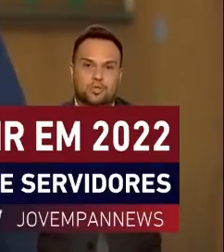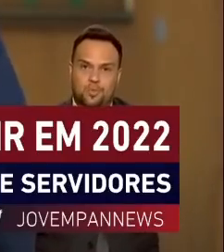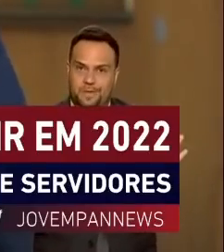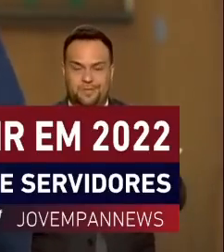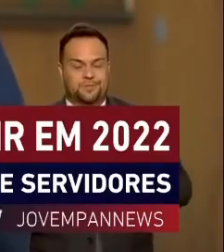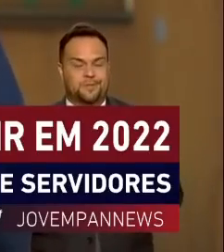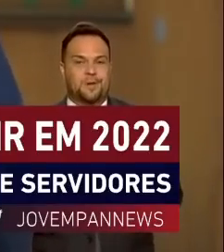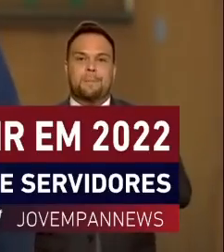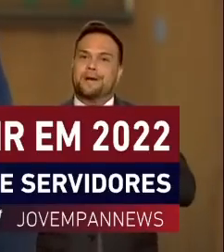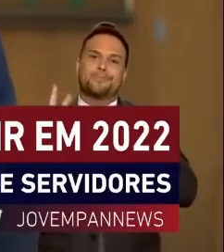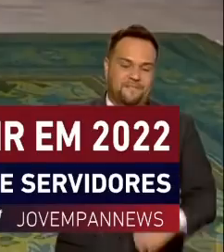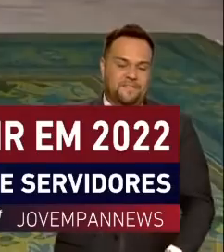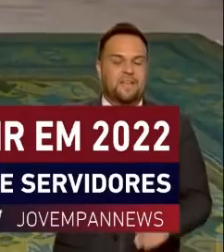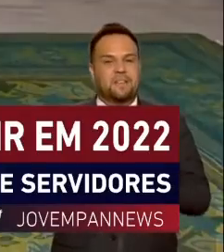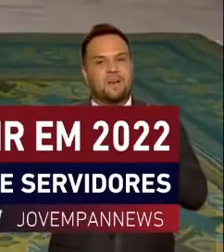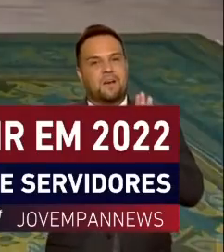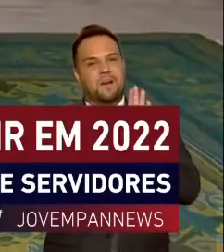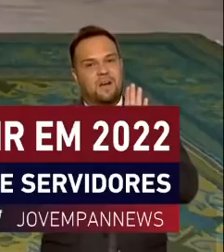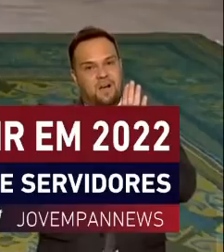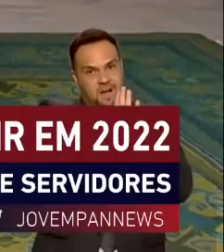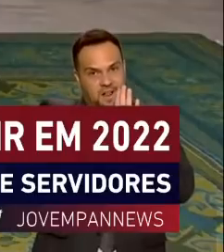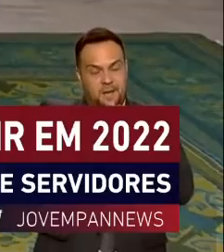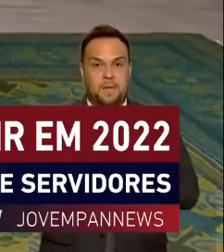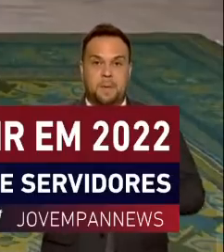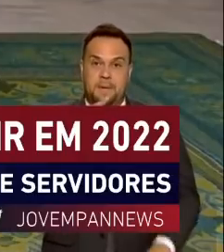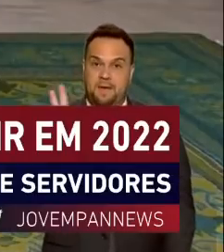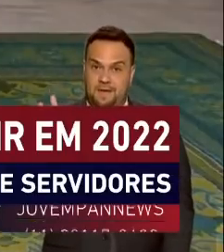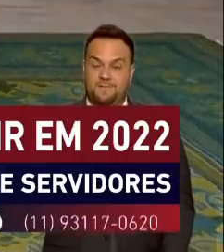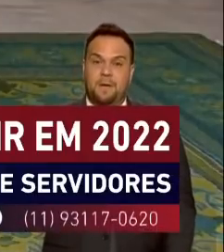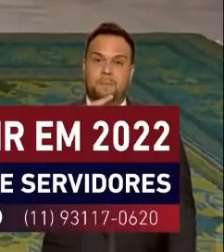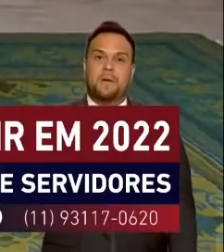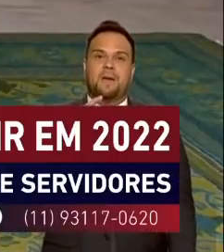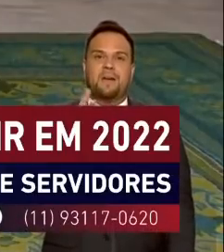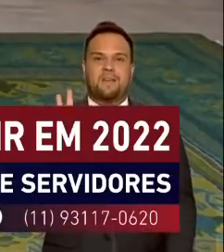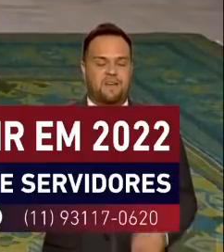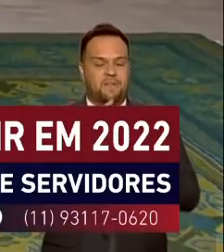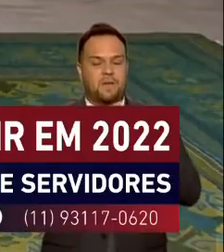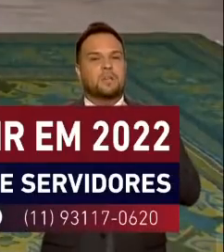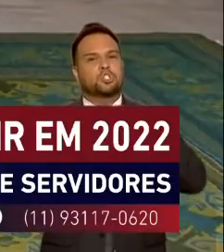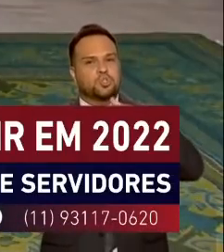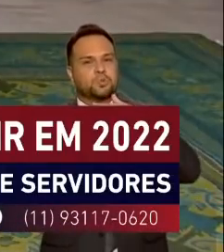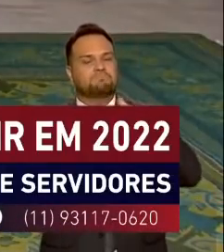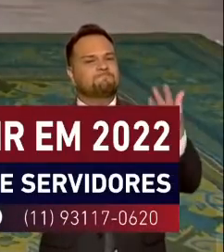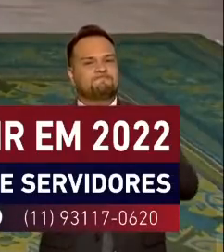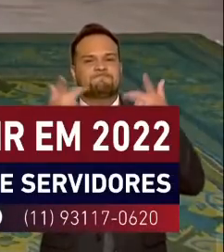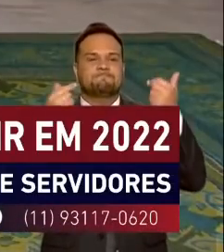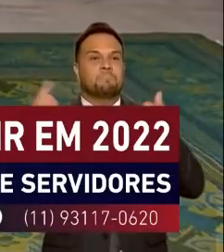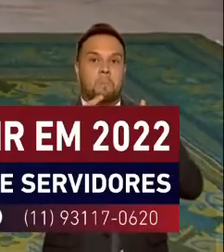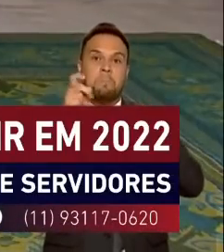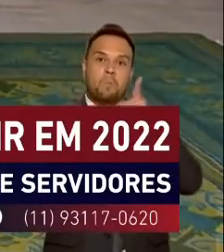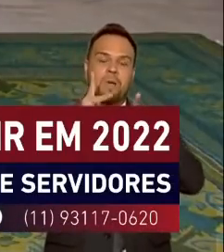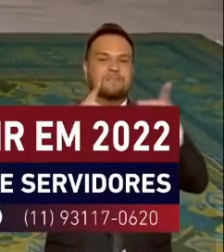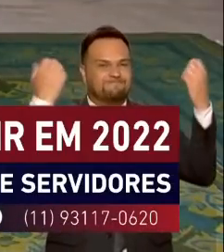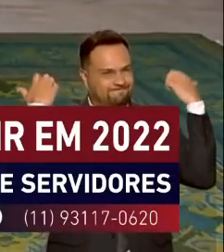maioria dos governadores. O presidente da República espera que a entrada do Brasil na OCDE seja concluída